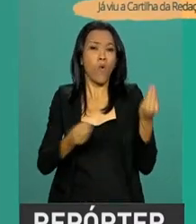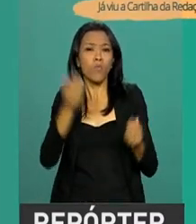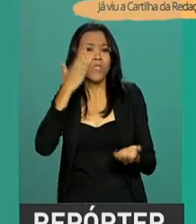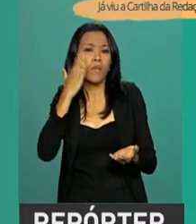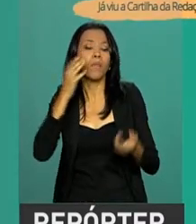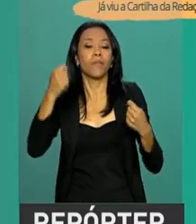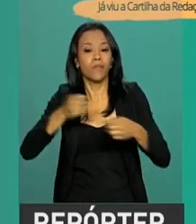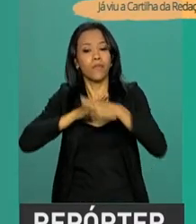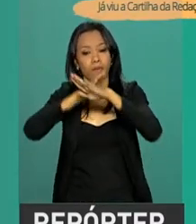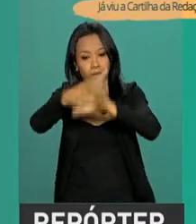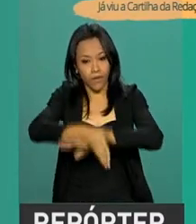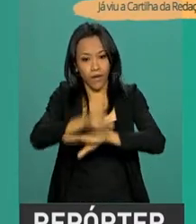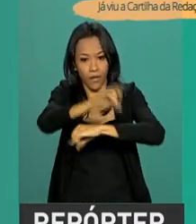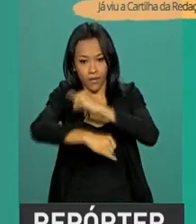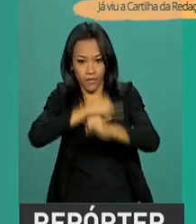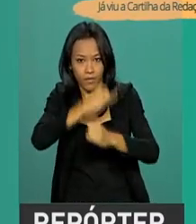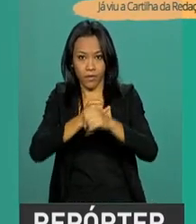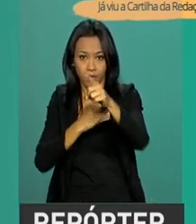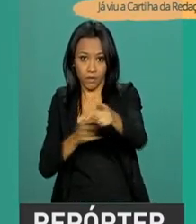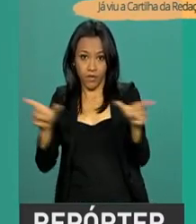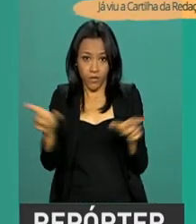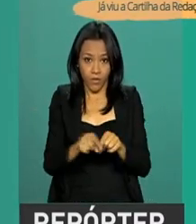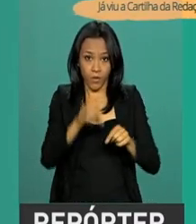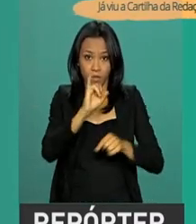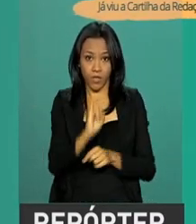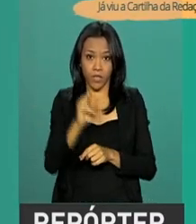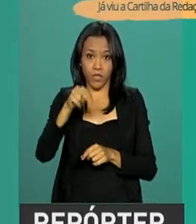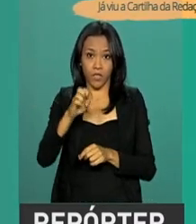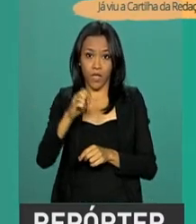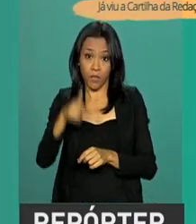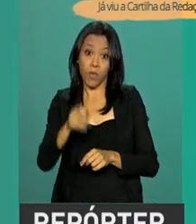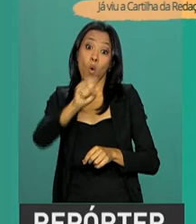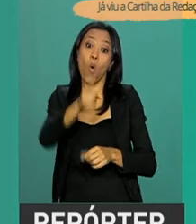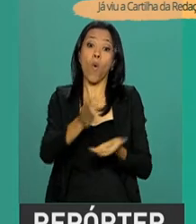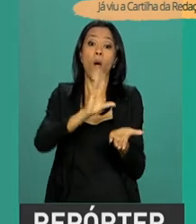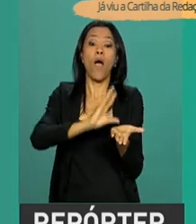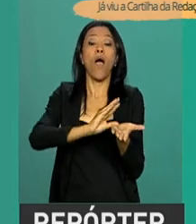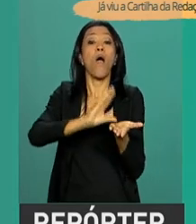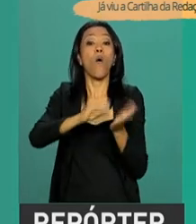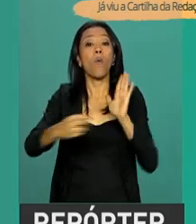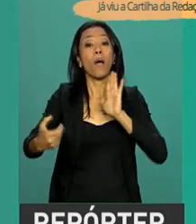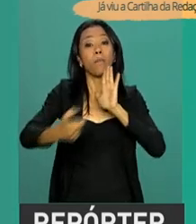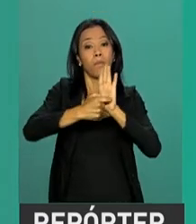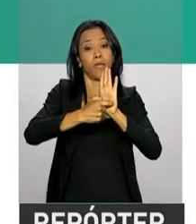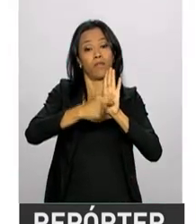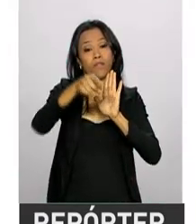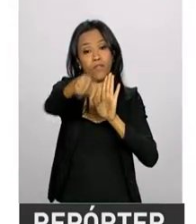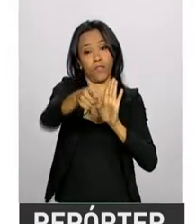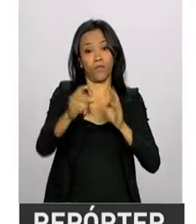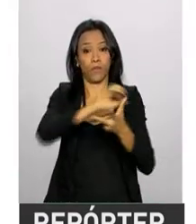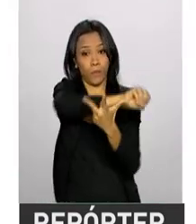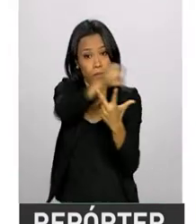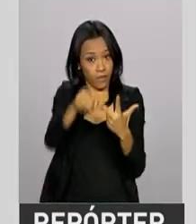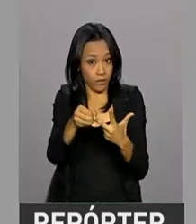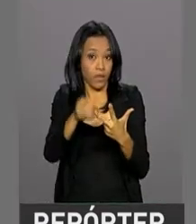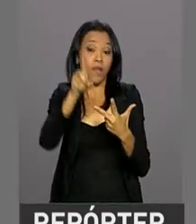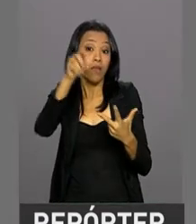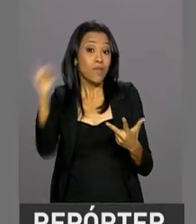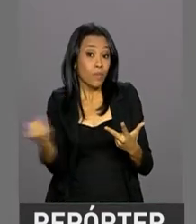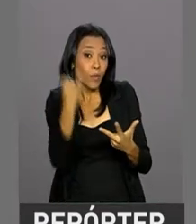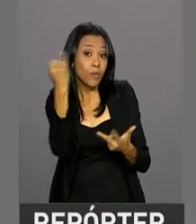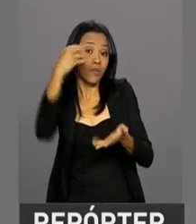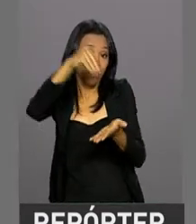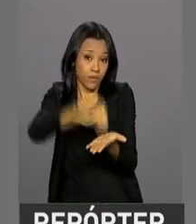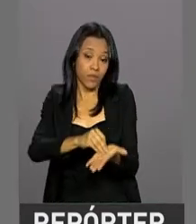acessar a página do inep na internet o aplicativo do enem para tablets e smartphones é necessário informar o número do